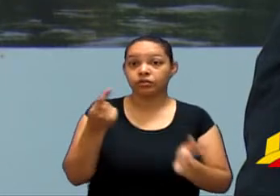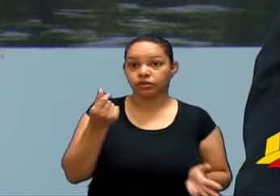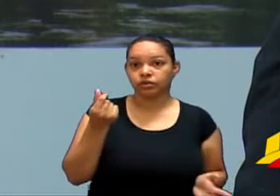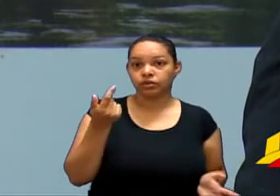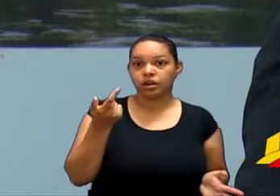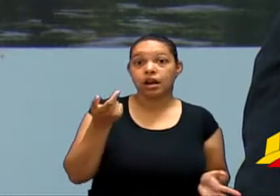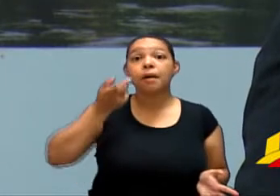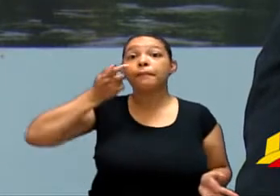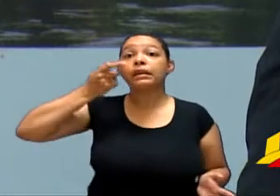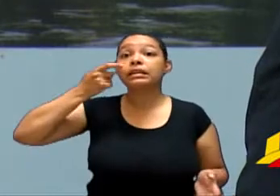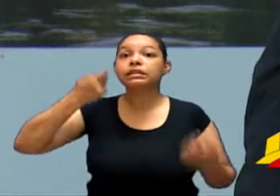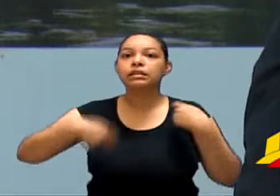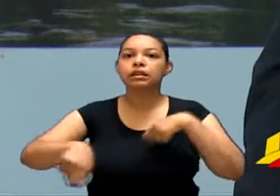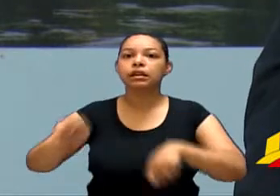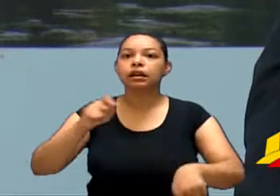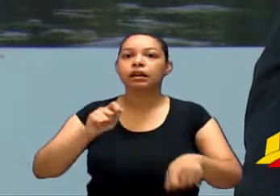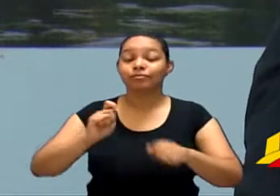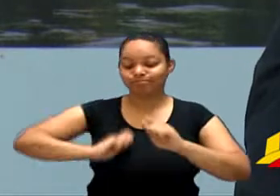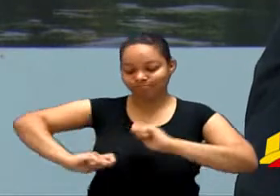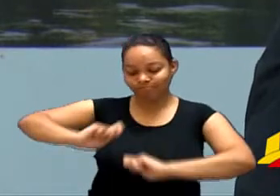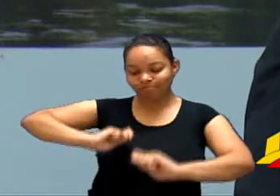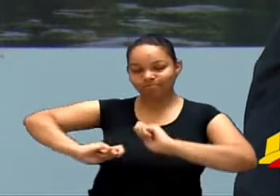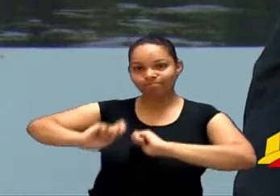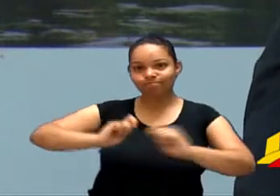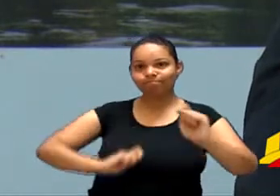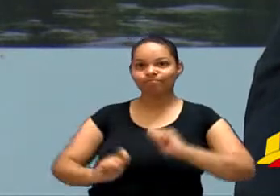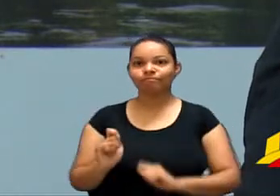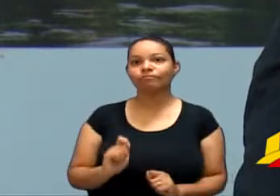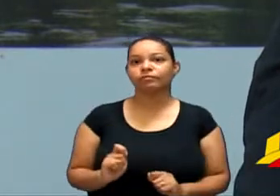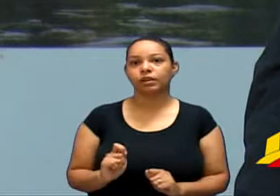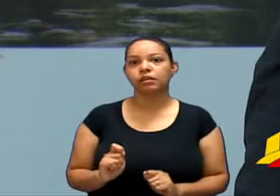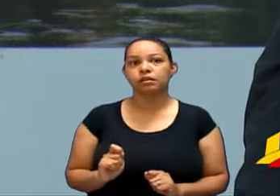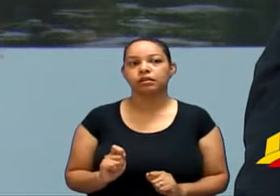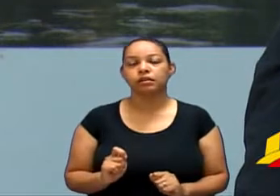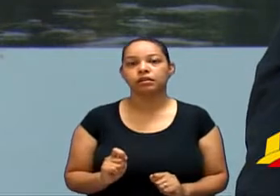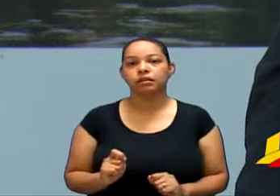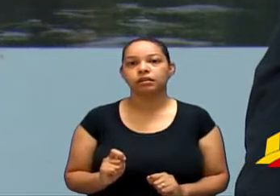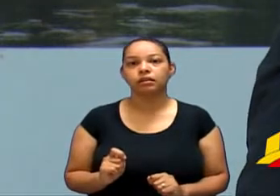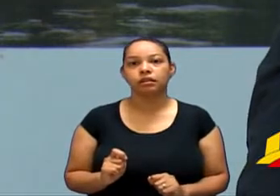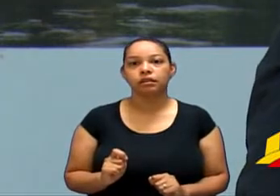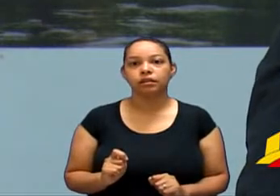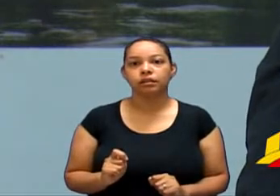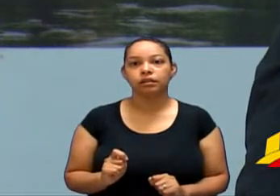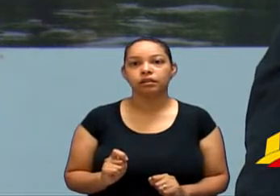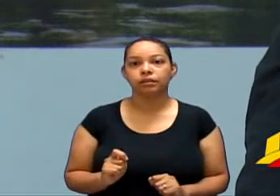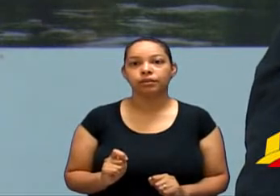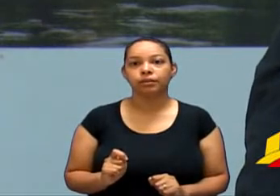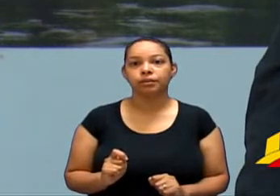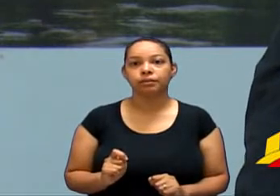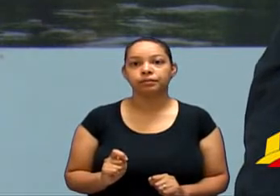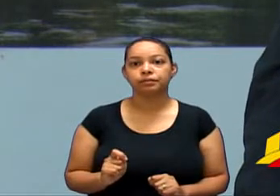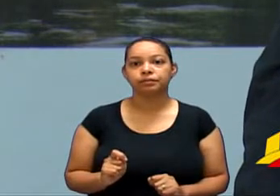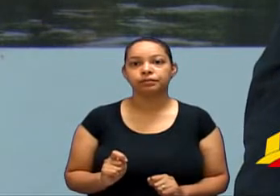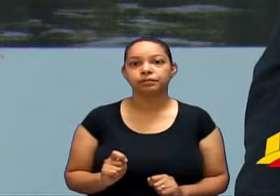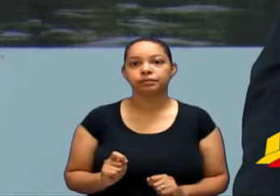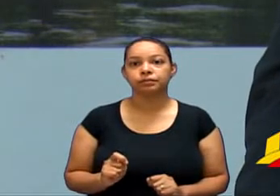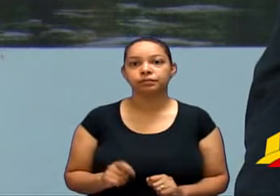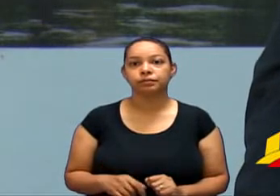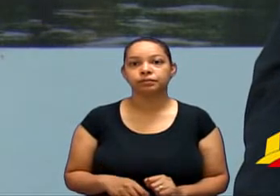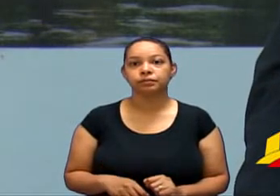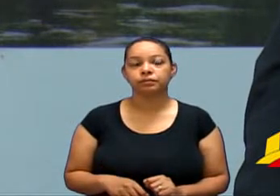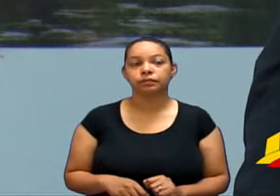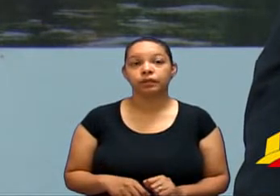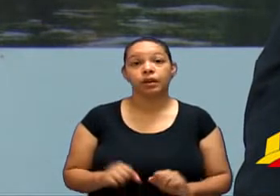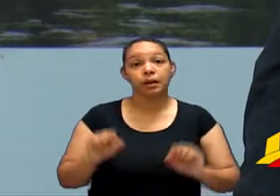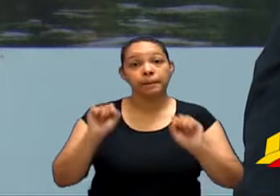que tá entrando quanto que está se gastando e com que está se gastando Pode ser